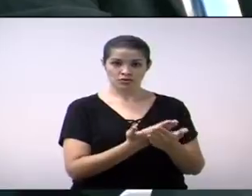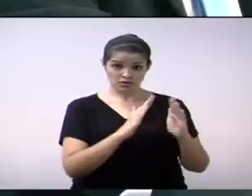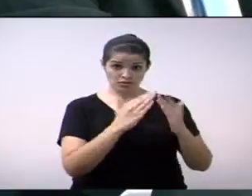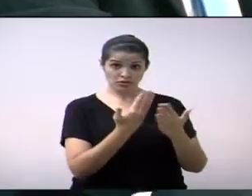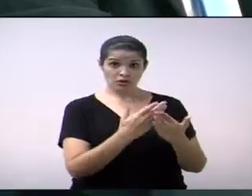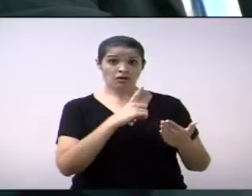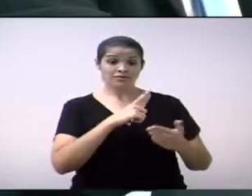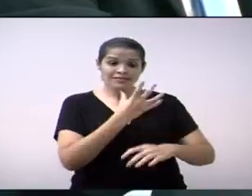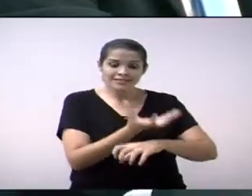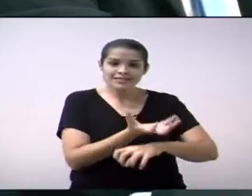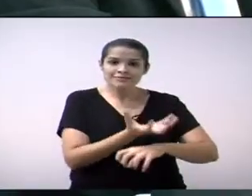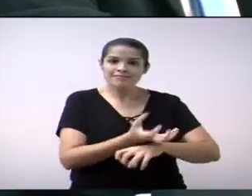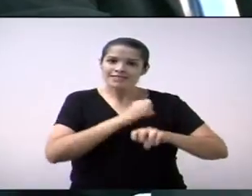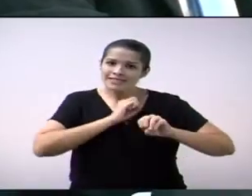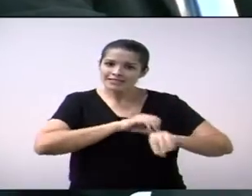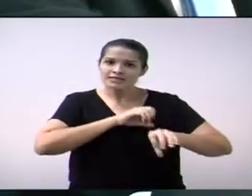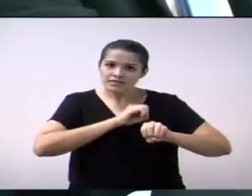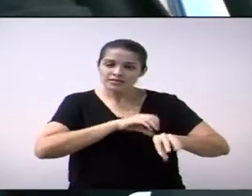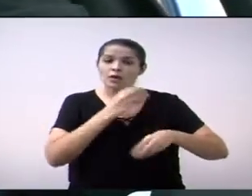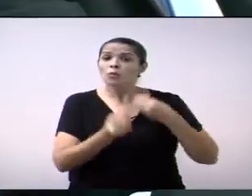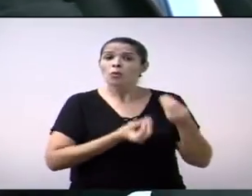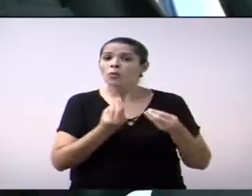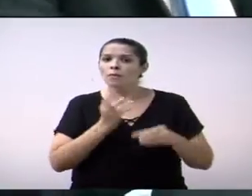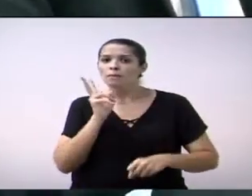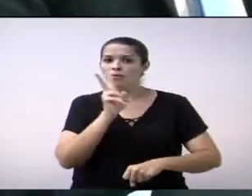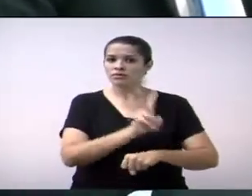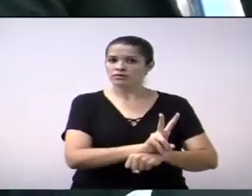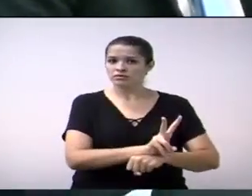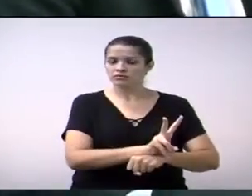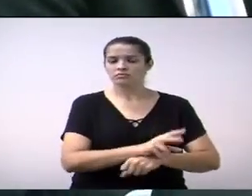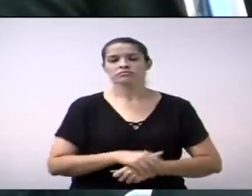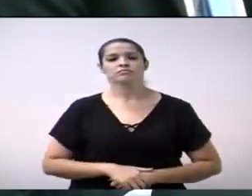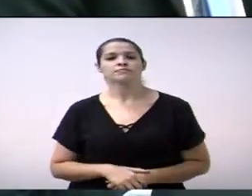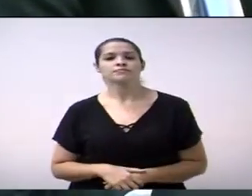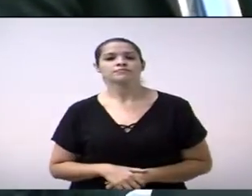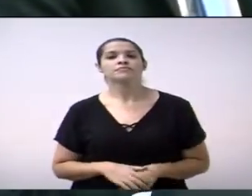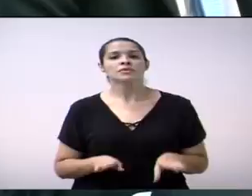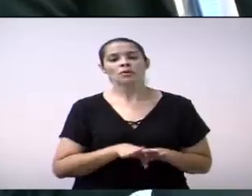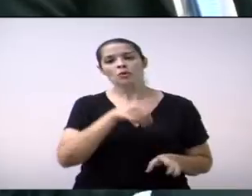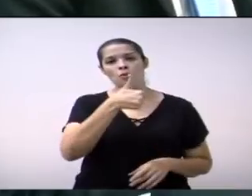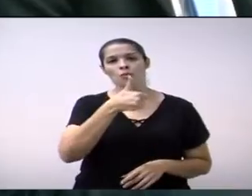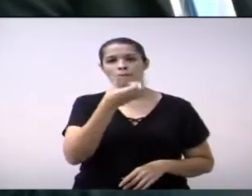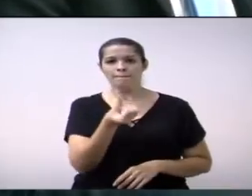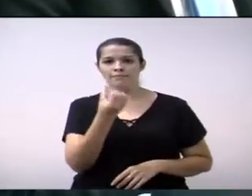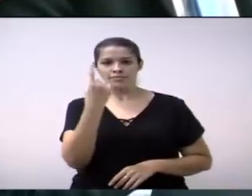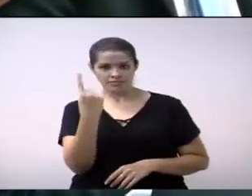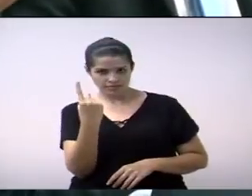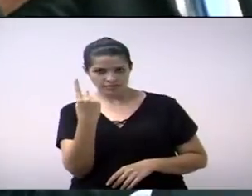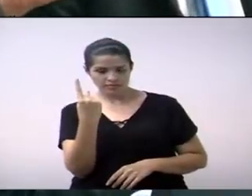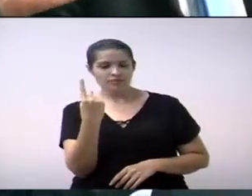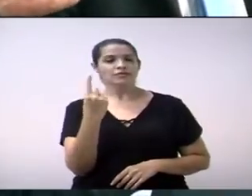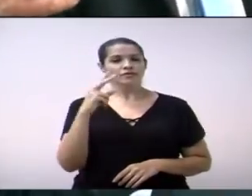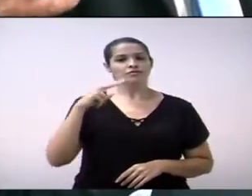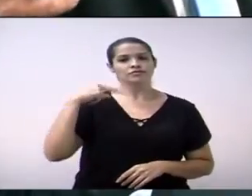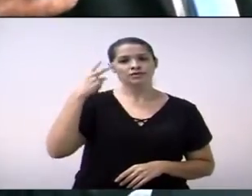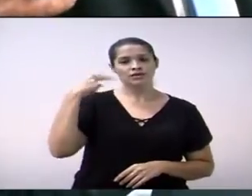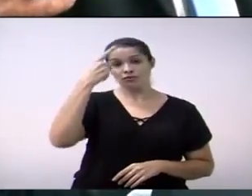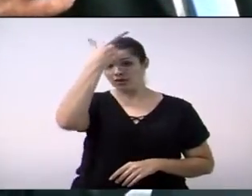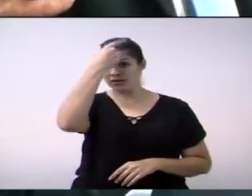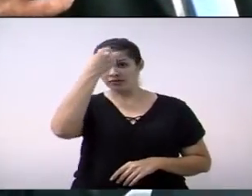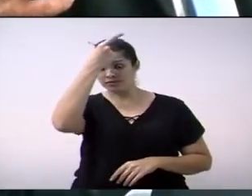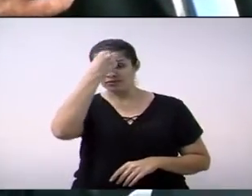extracurricular, com espaço na programação anual. De número 161, também do vereador Edilcinho Rodrigues, indicando ao